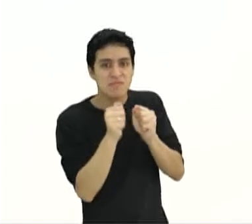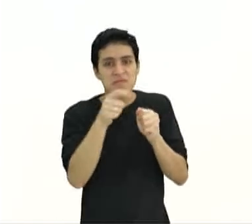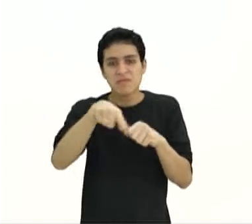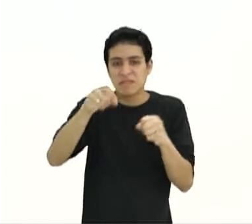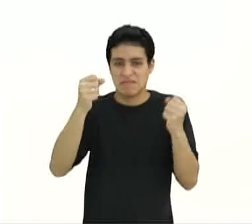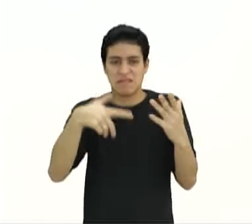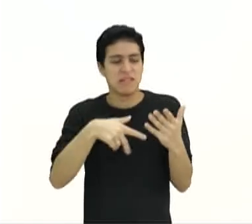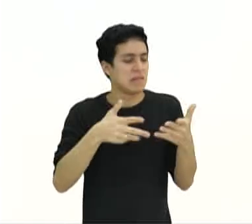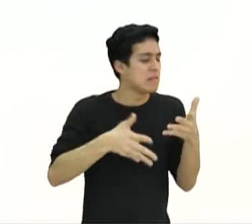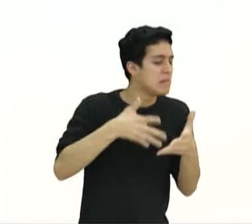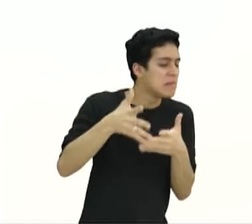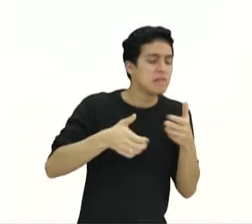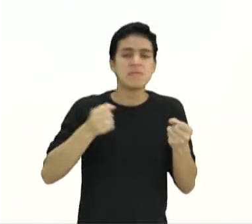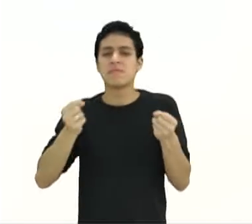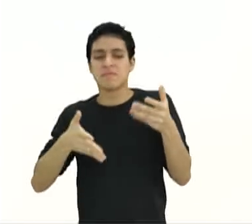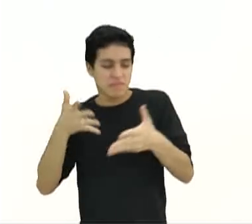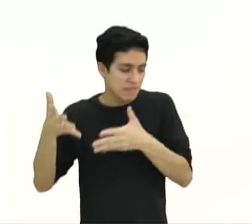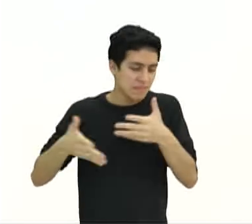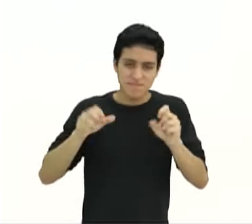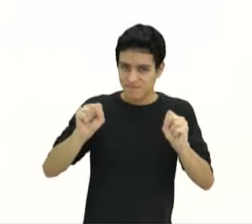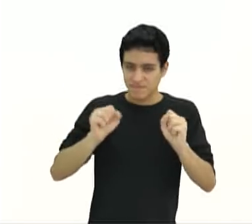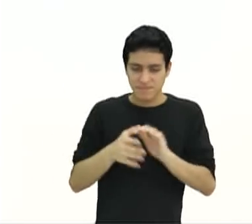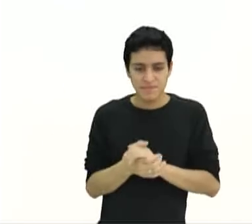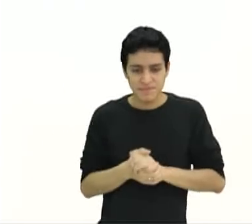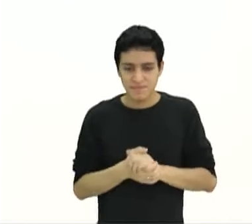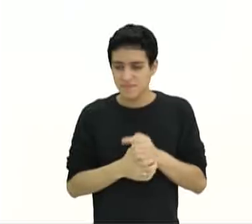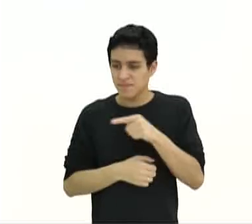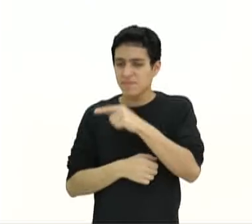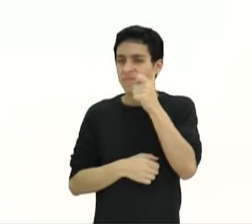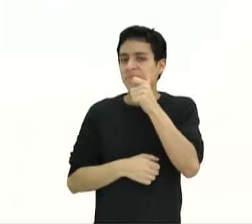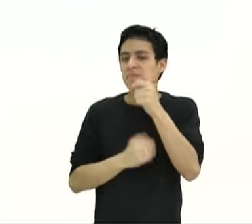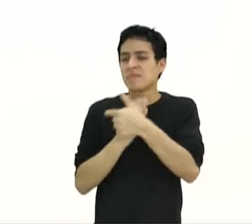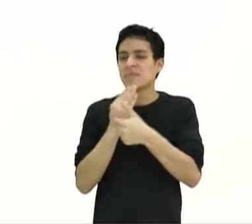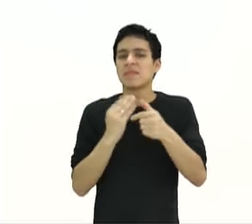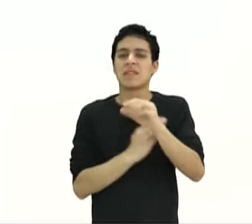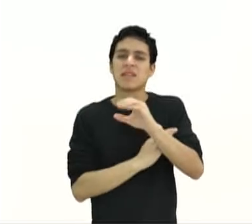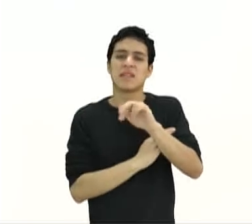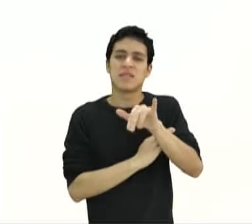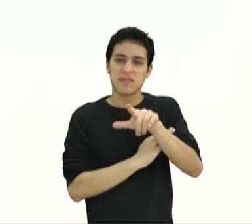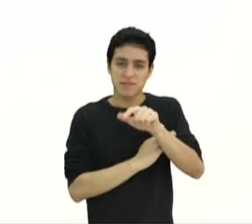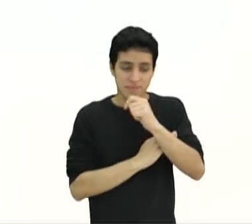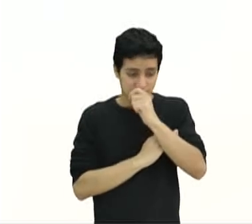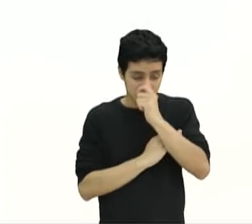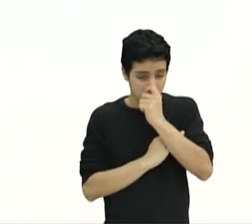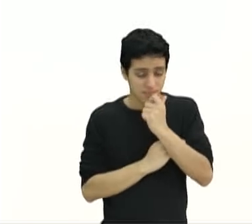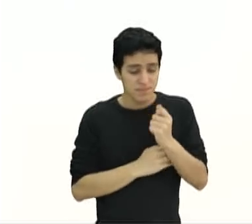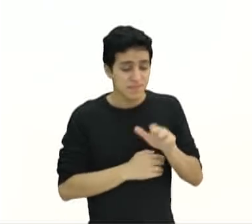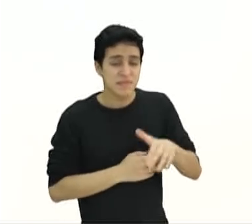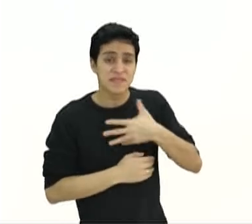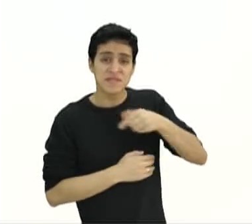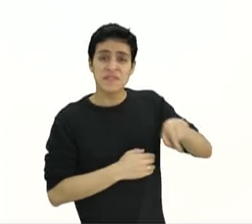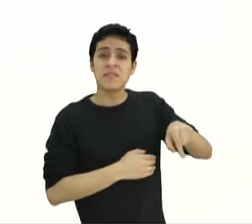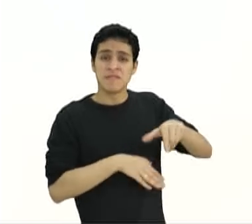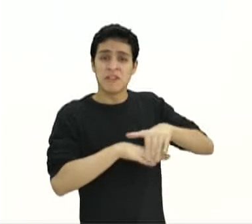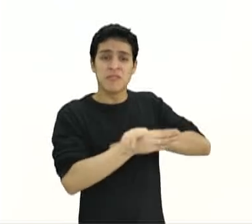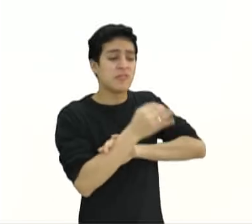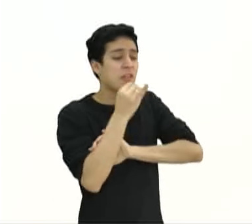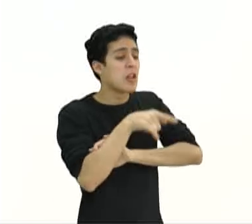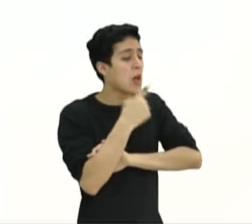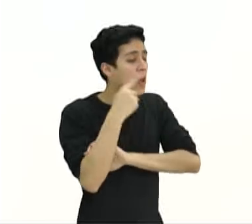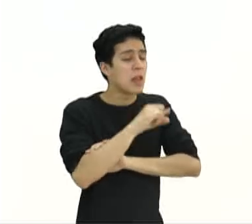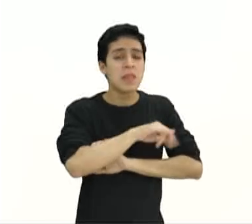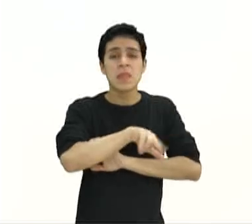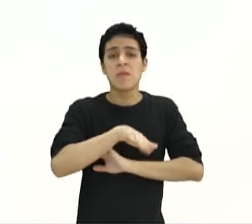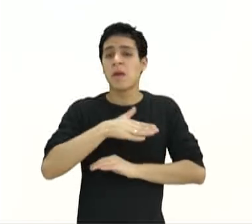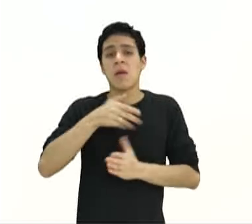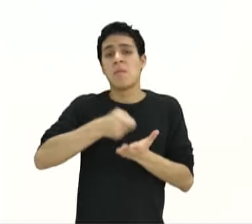voz. Através de muitos espelhos, Carolina Vigna. Costumo dizer ao meu filho que ele não é obrigado a gostar,